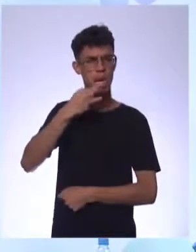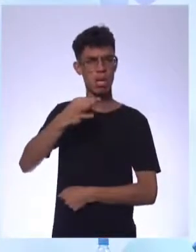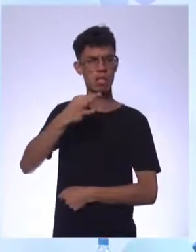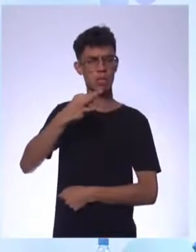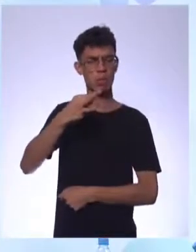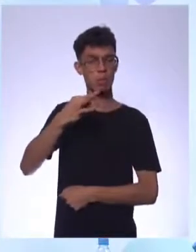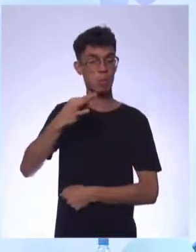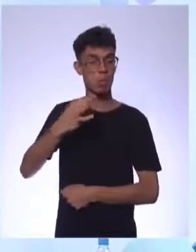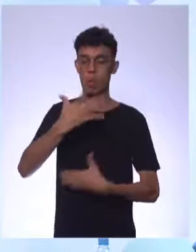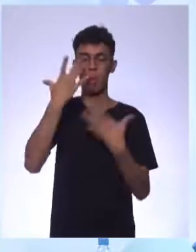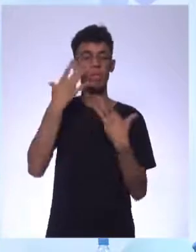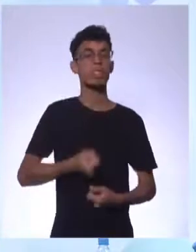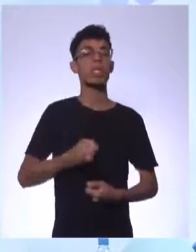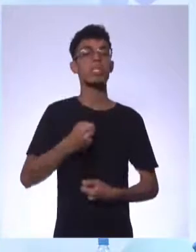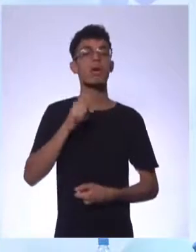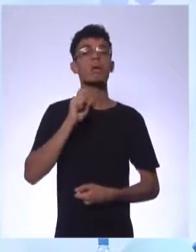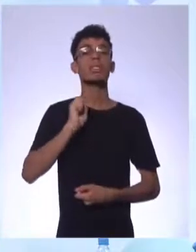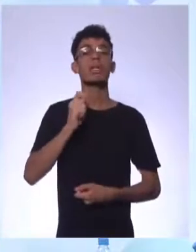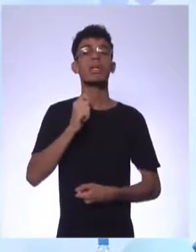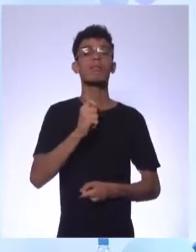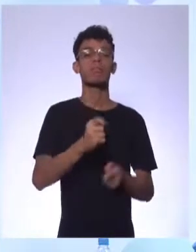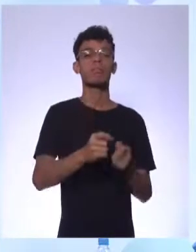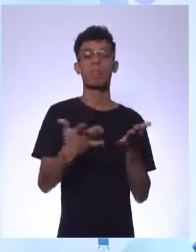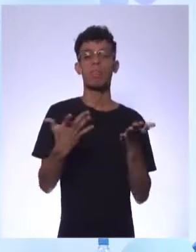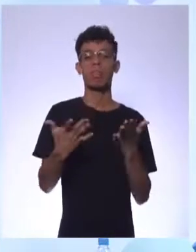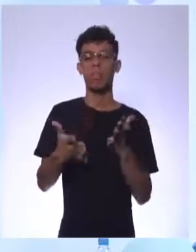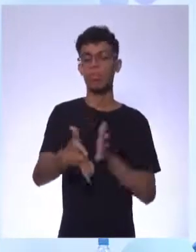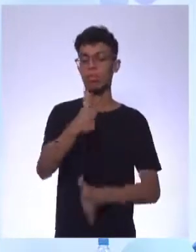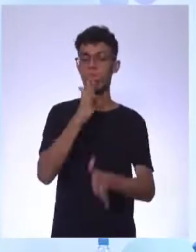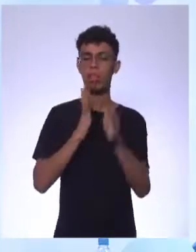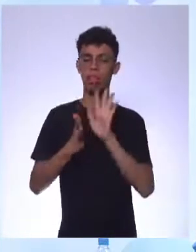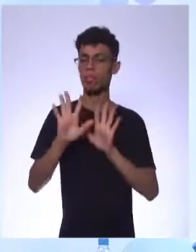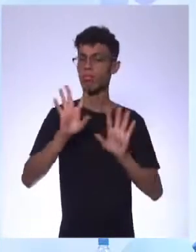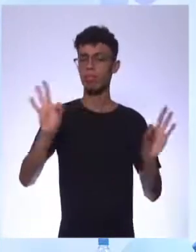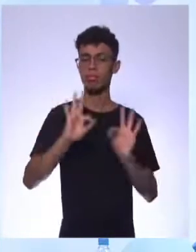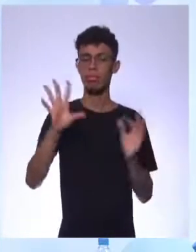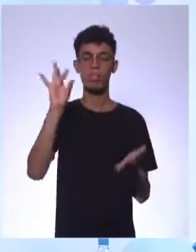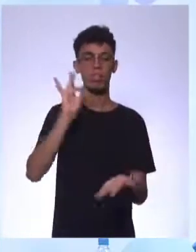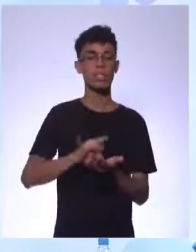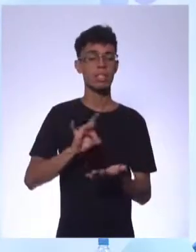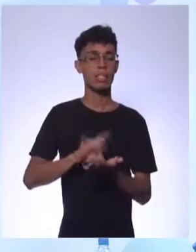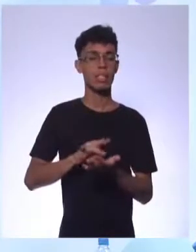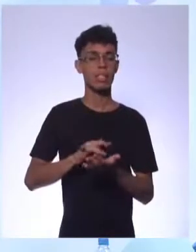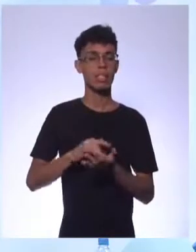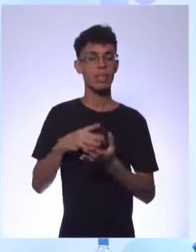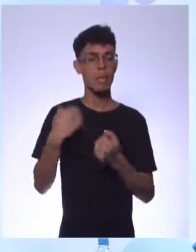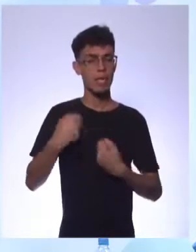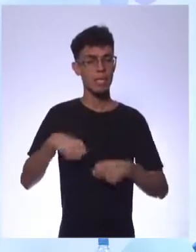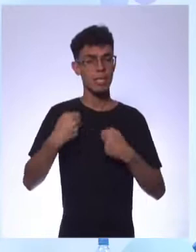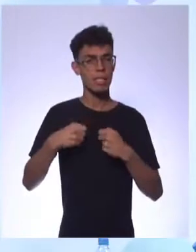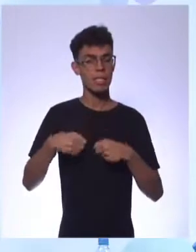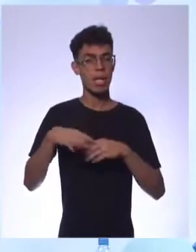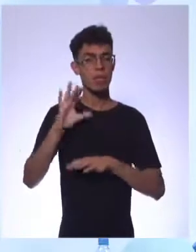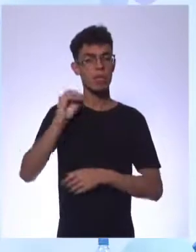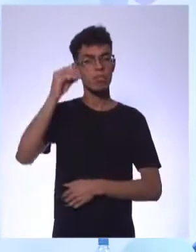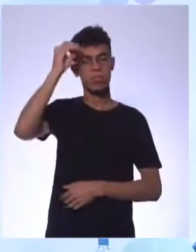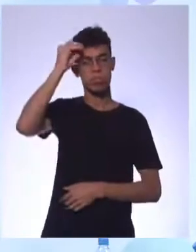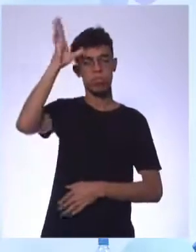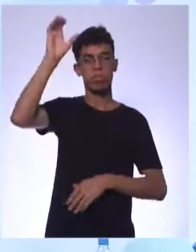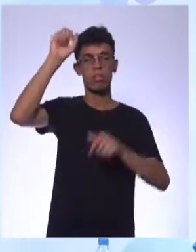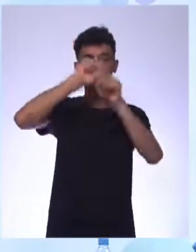ela não aceita questionamento, então viram verdades, viram fatos. E isso é complicadíssimo. Estar aberto ao novo, fazer